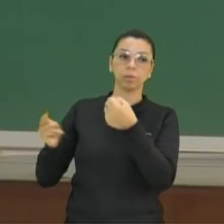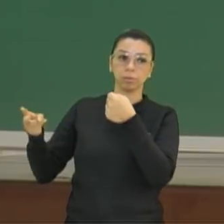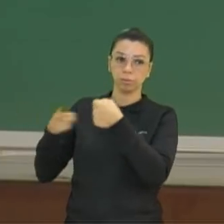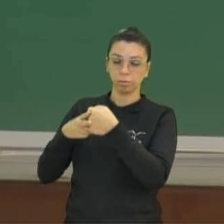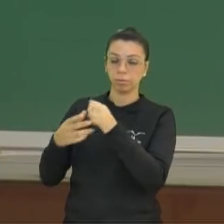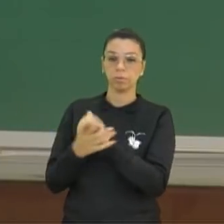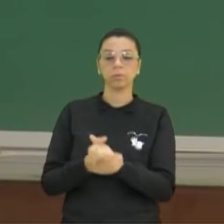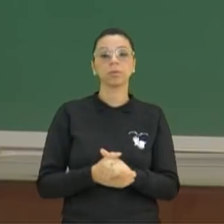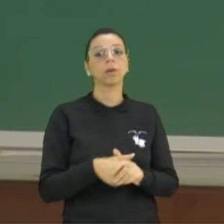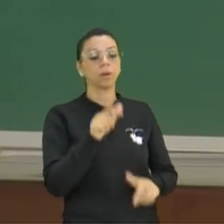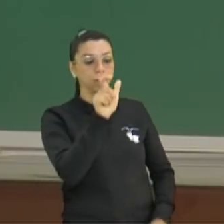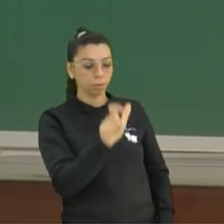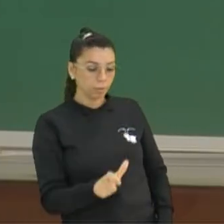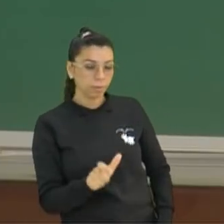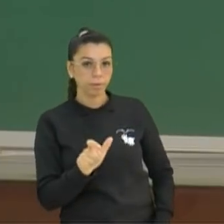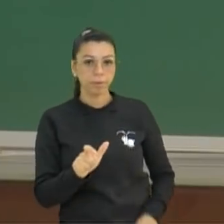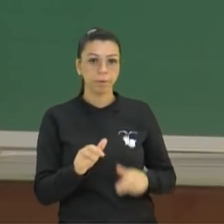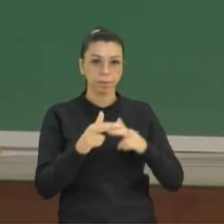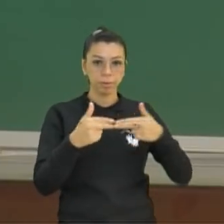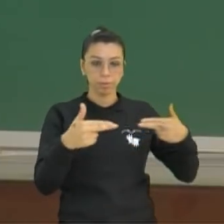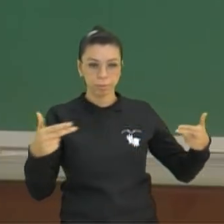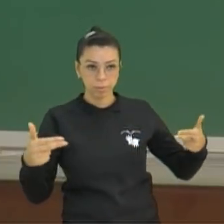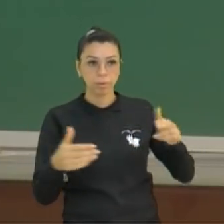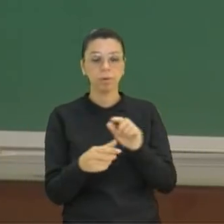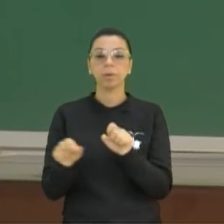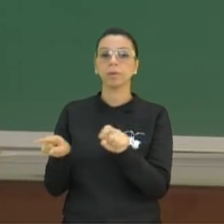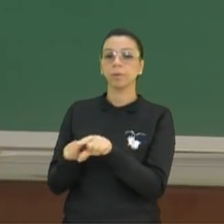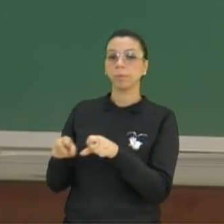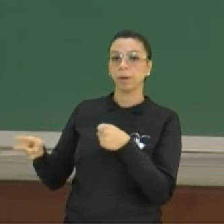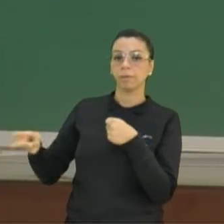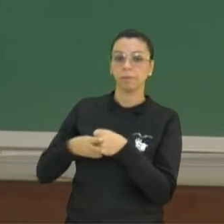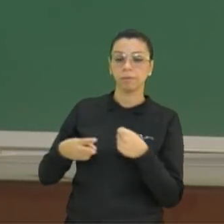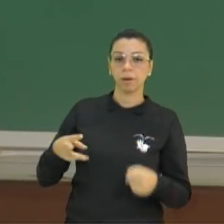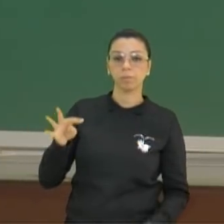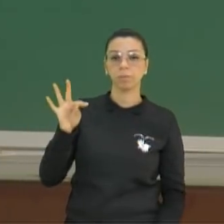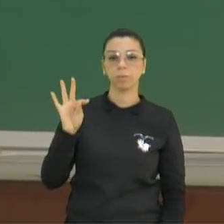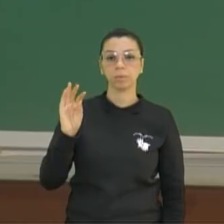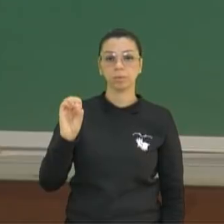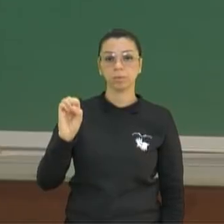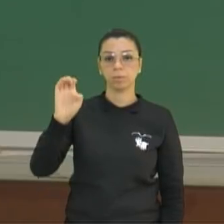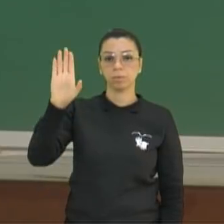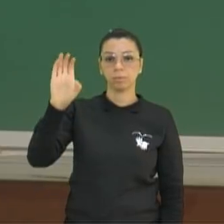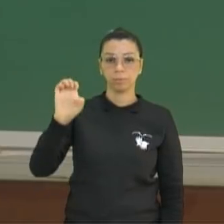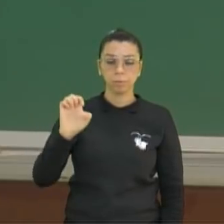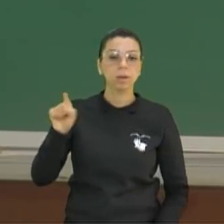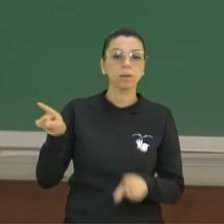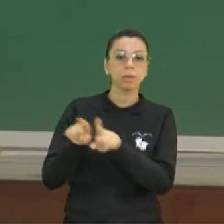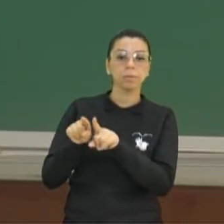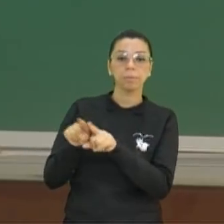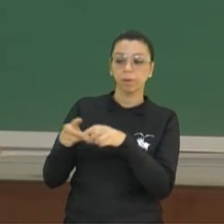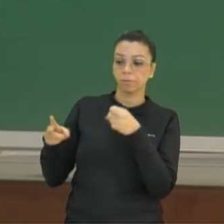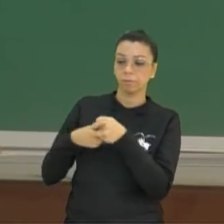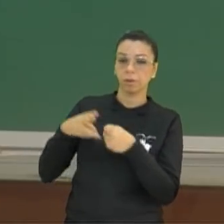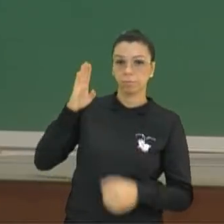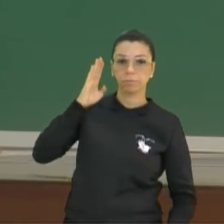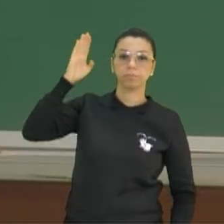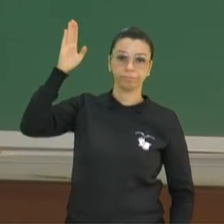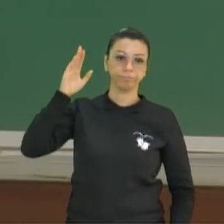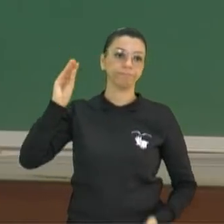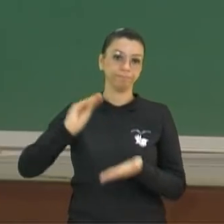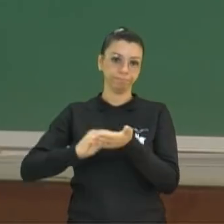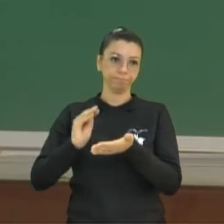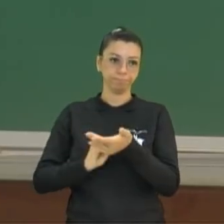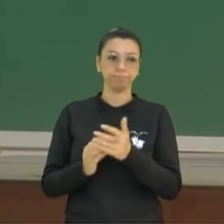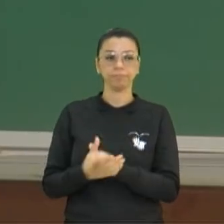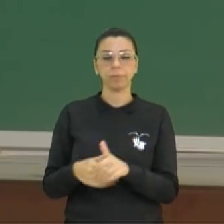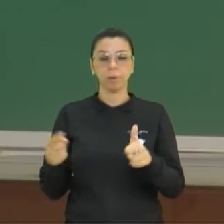faltando sujeito, verbo to be e verbo principal. Então, na primeira figura, ele está arrumando o quarto. Ele fez